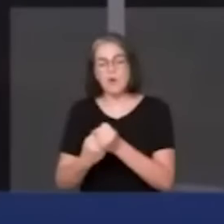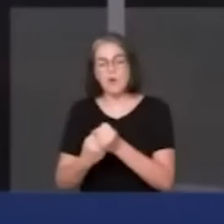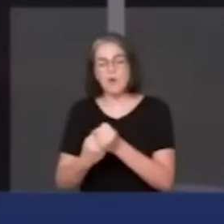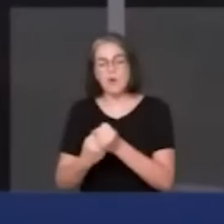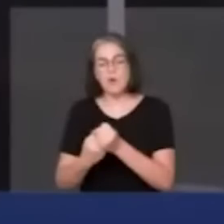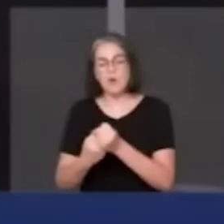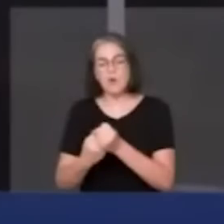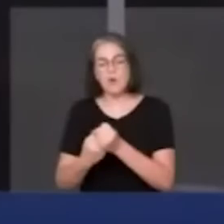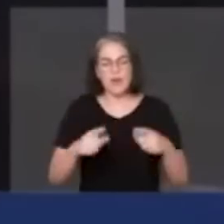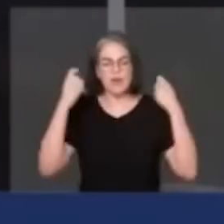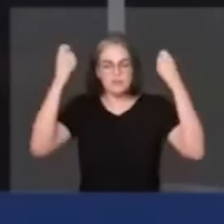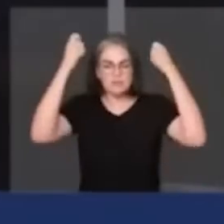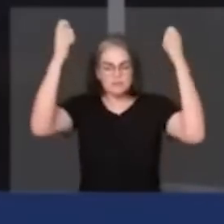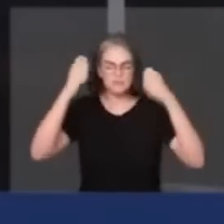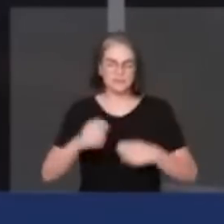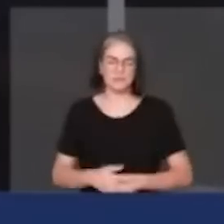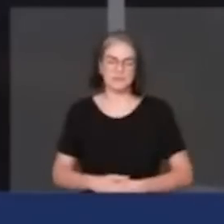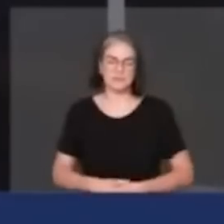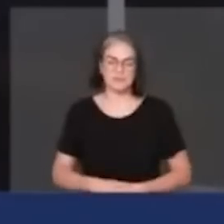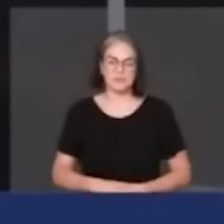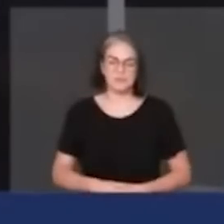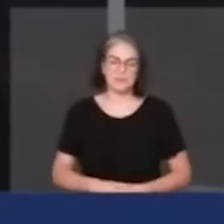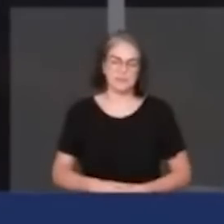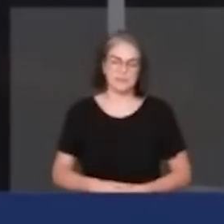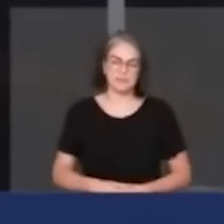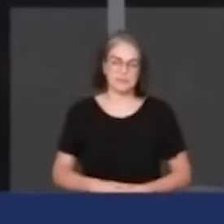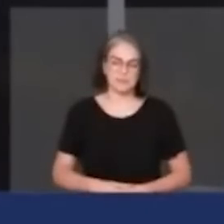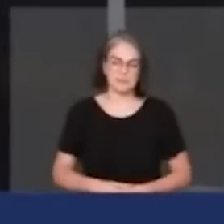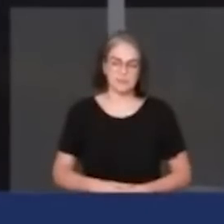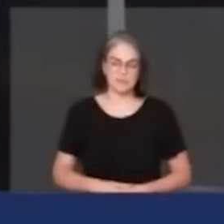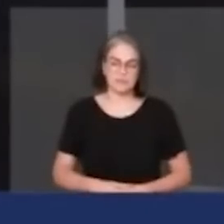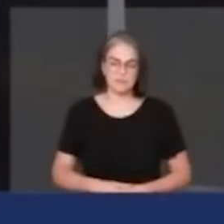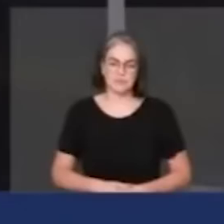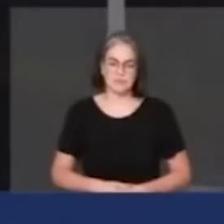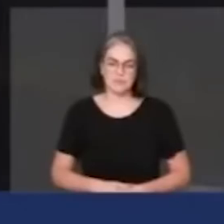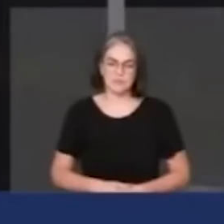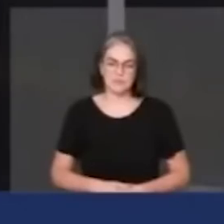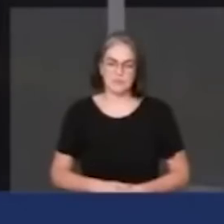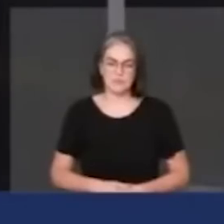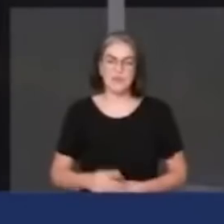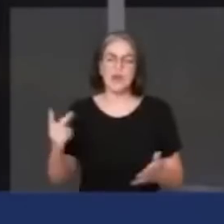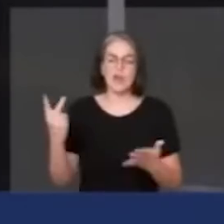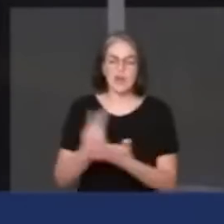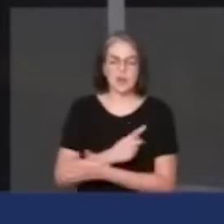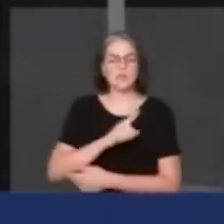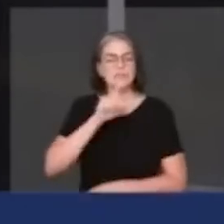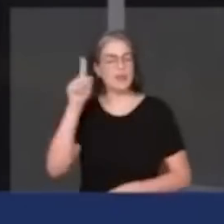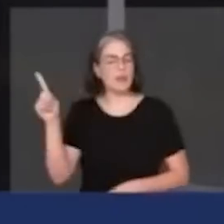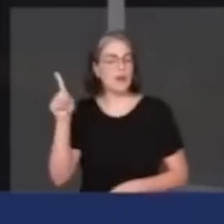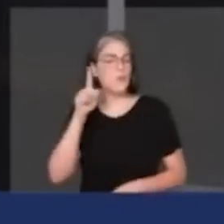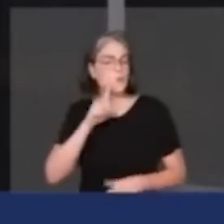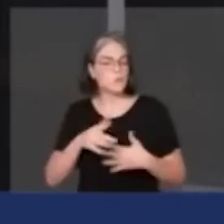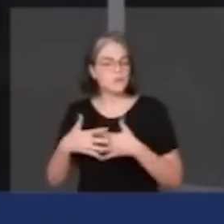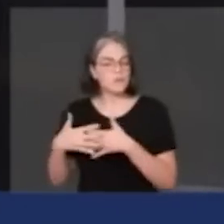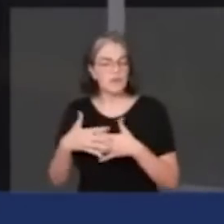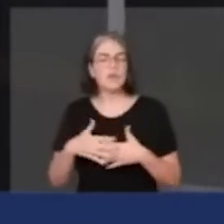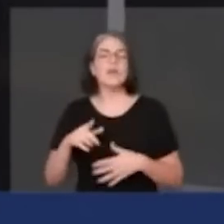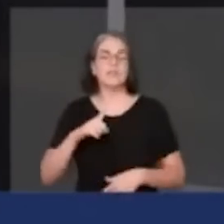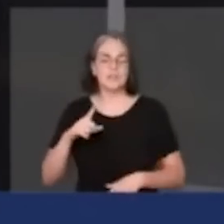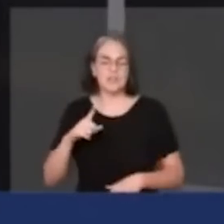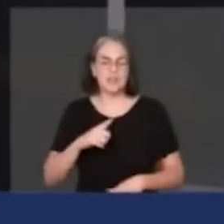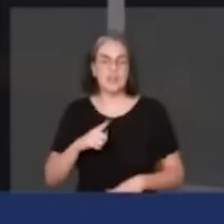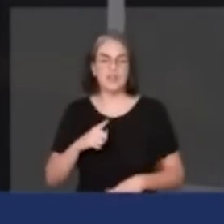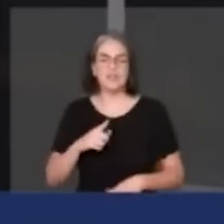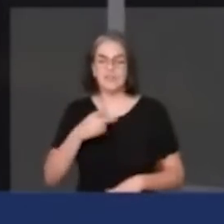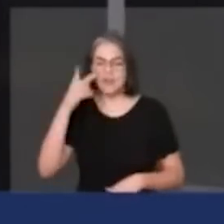encaminhando para o final, ocorreu lá nos Estados Unidos, deputado Abílio. Lá nos Estados Unidos, eles se marretaram em cima do 6 de janeiro.